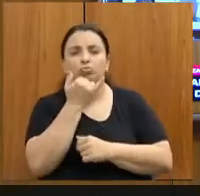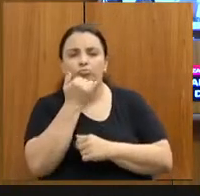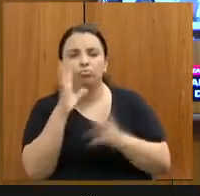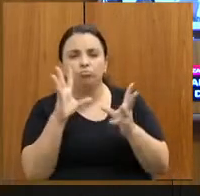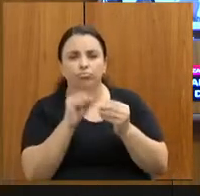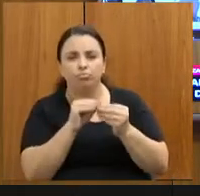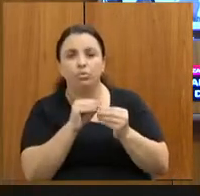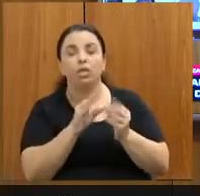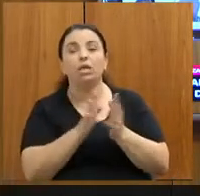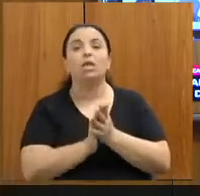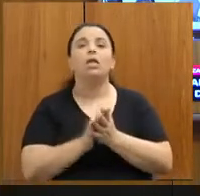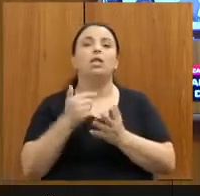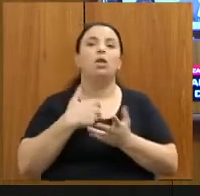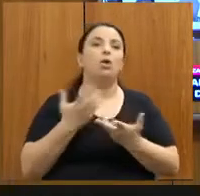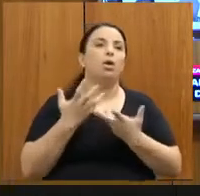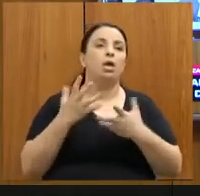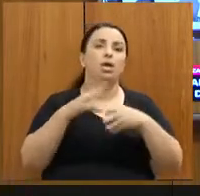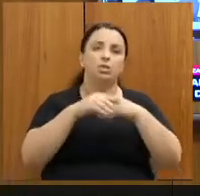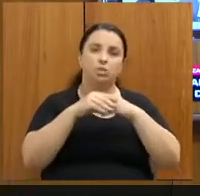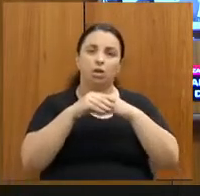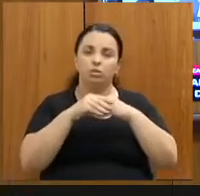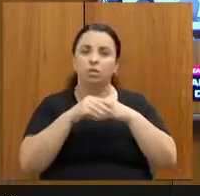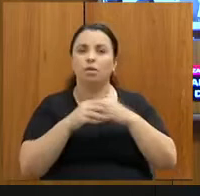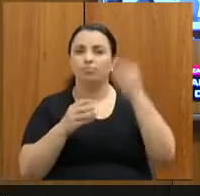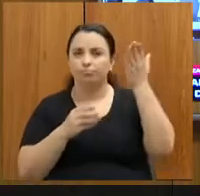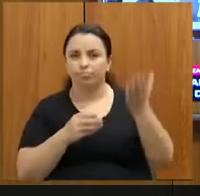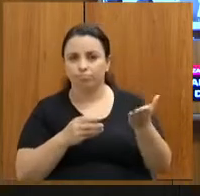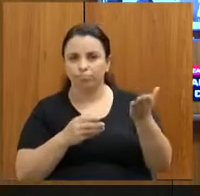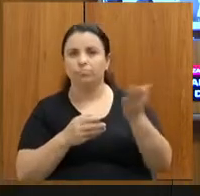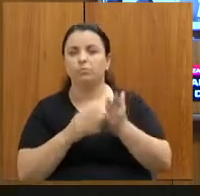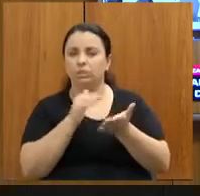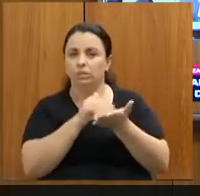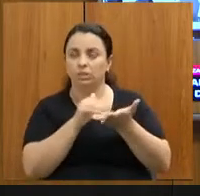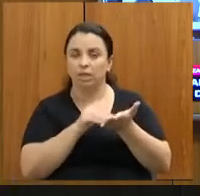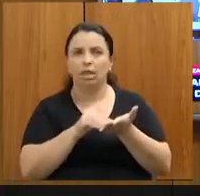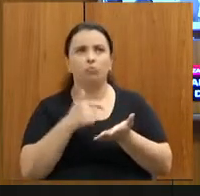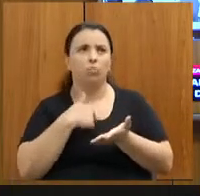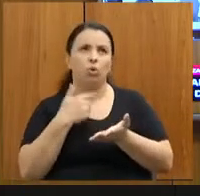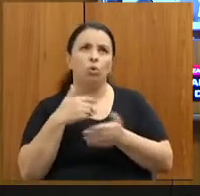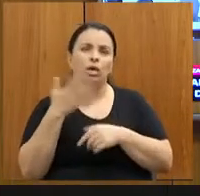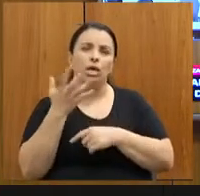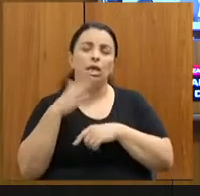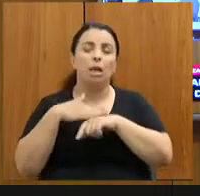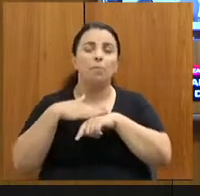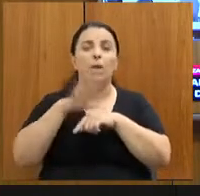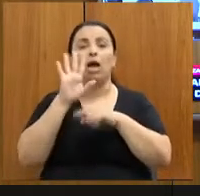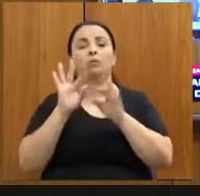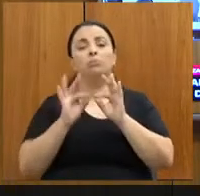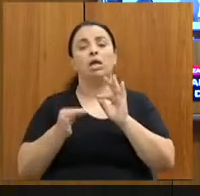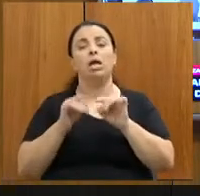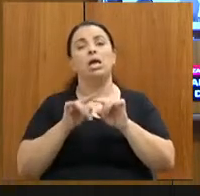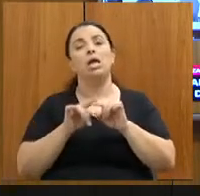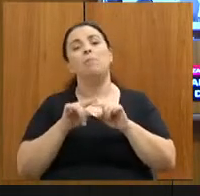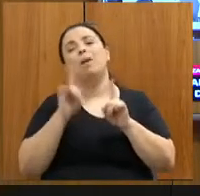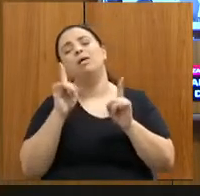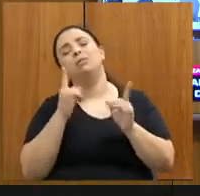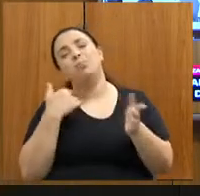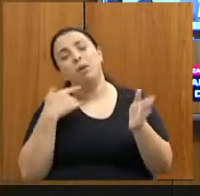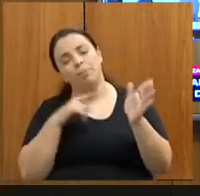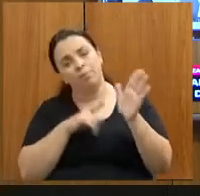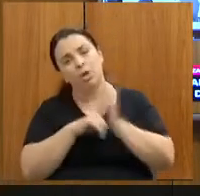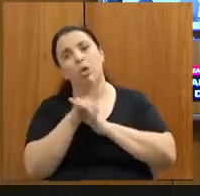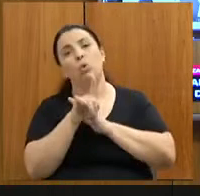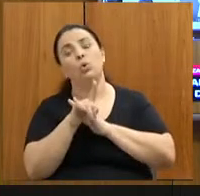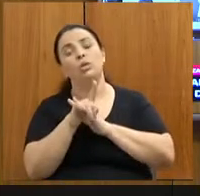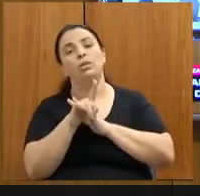então eu quero saudar vossa excelência' e eu queria falar muito mais fazer o seu retrospecto mas a minha pergunta o secretário em